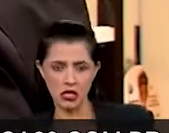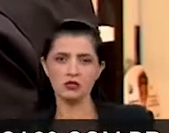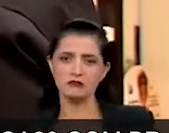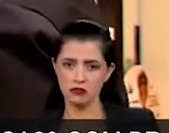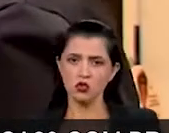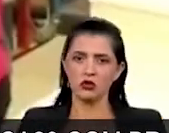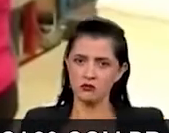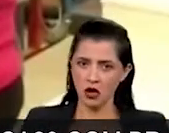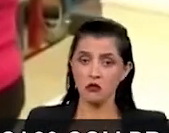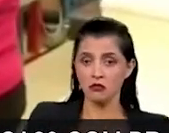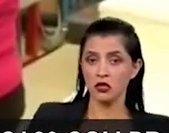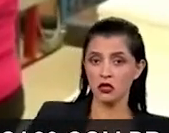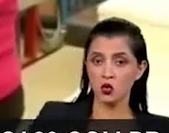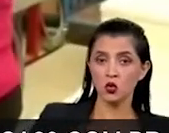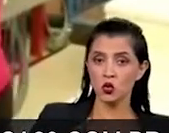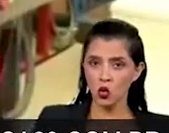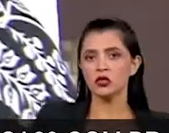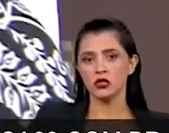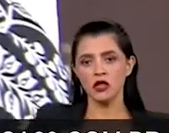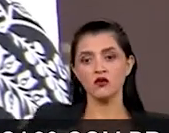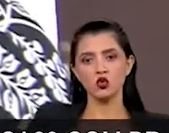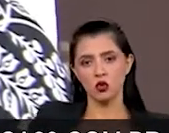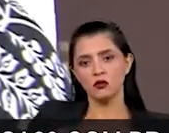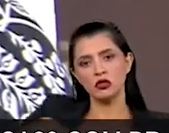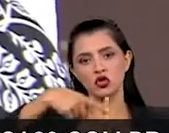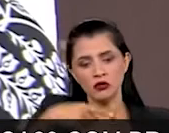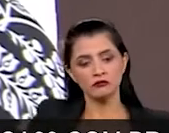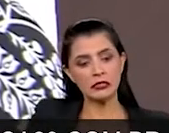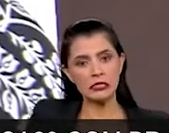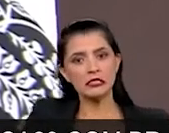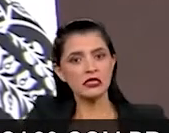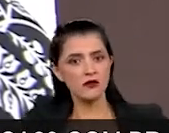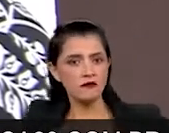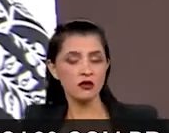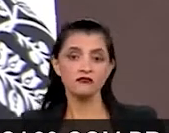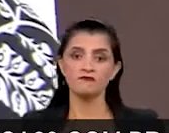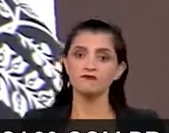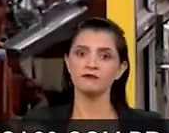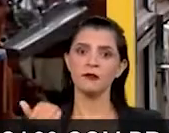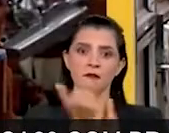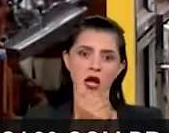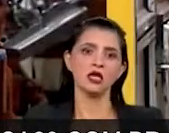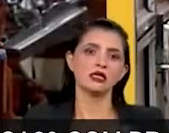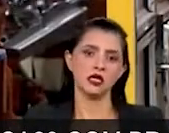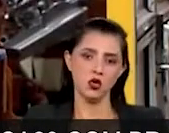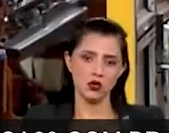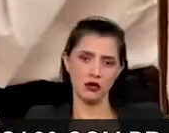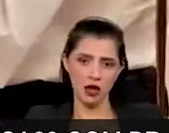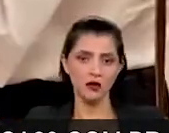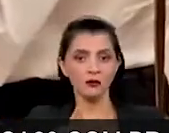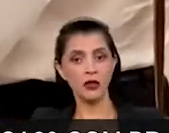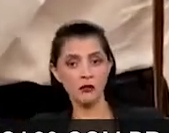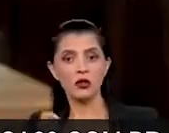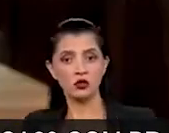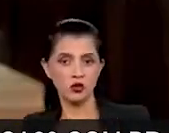agosto, todos os setores tiveram saldo positivo. O setor de serviços foi o que mais abriu postos, seguido da indústria